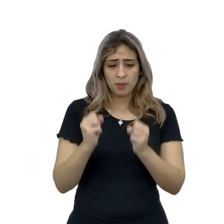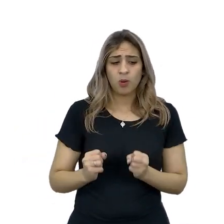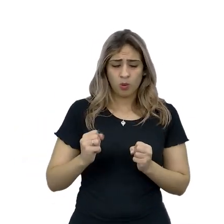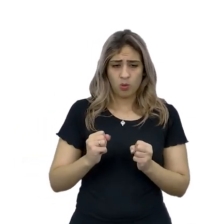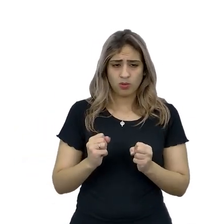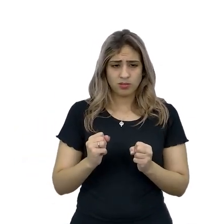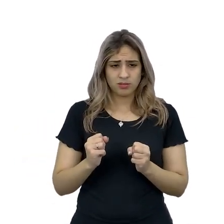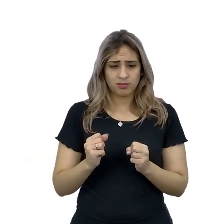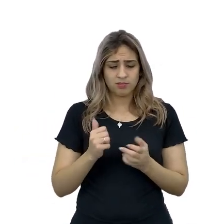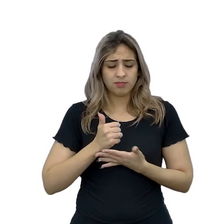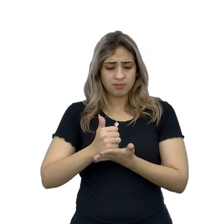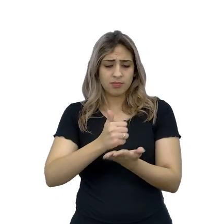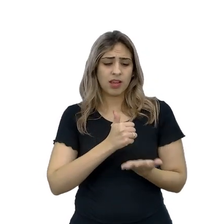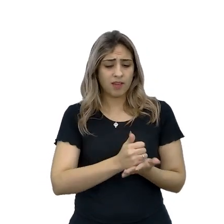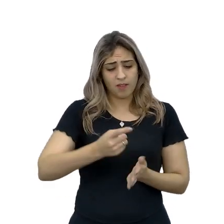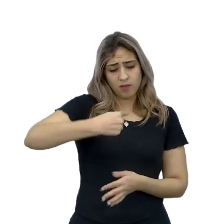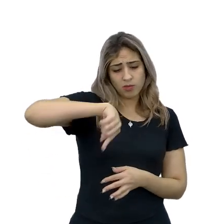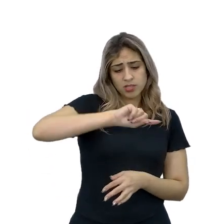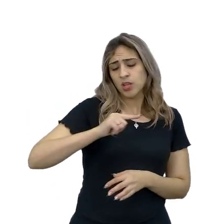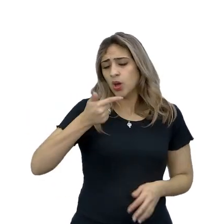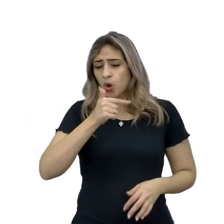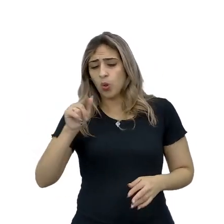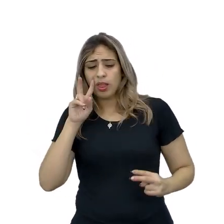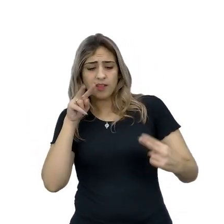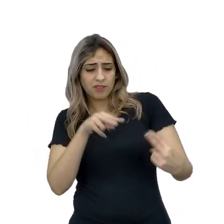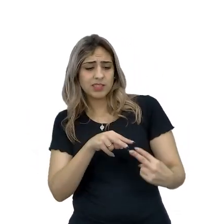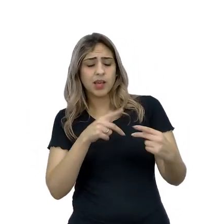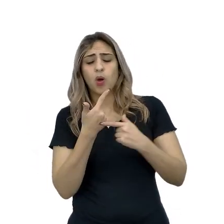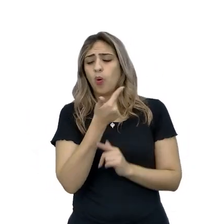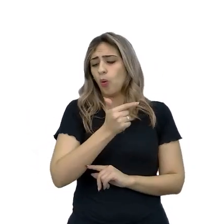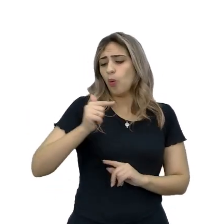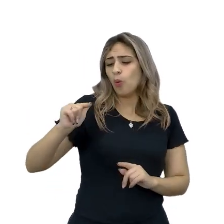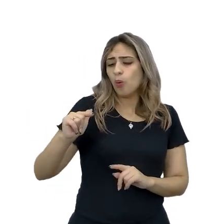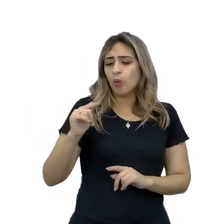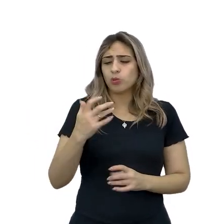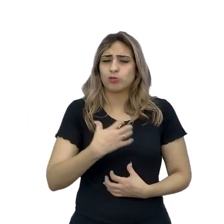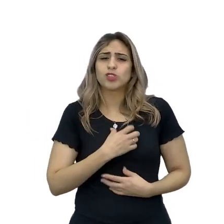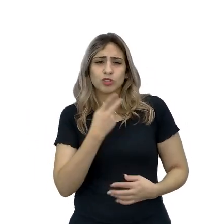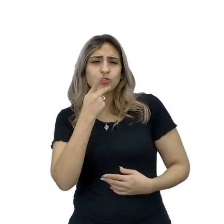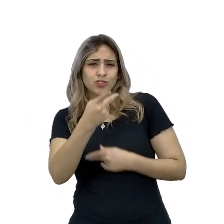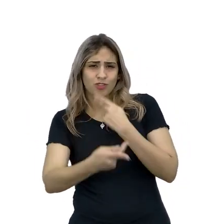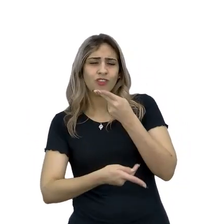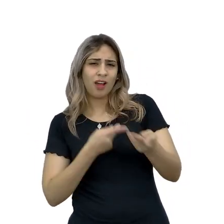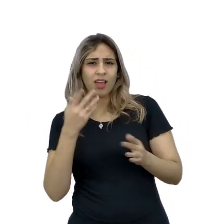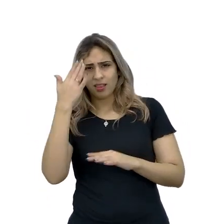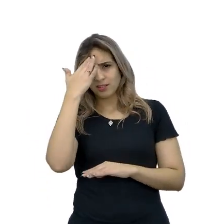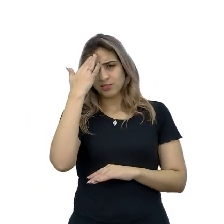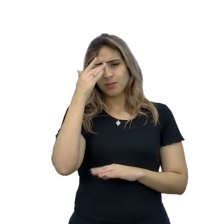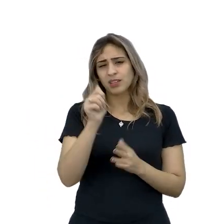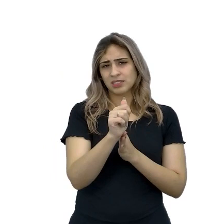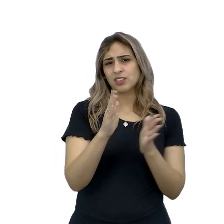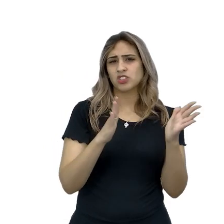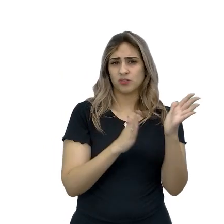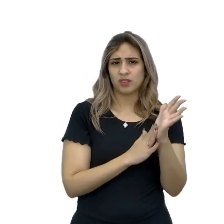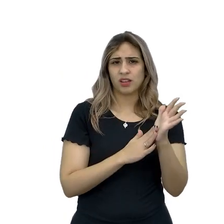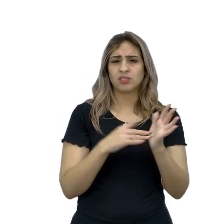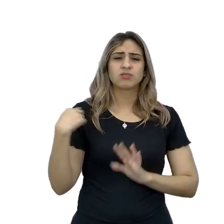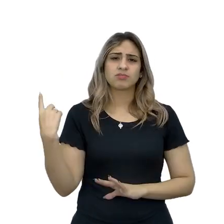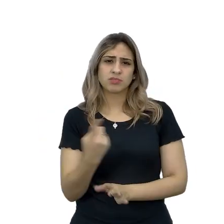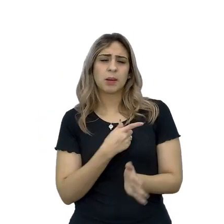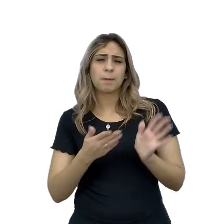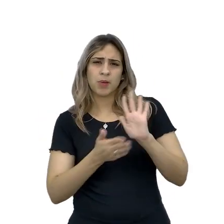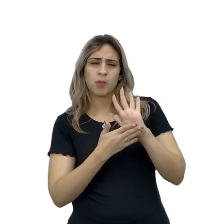aí levar a vocês uma outra visão e uma outra fala das atividades que estão